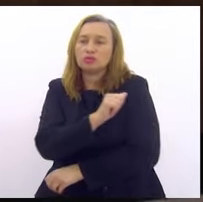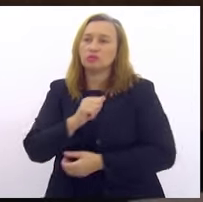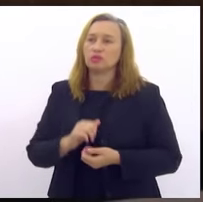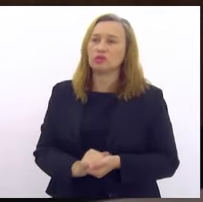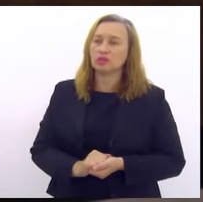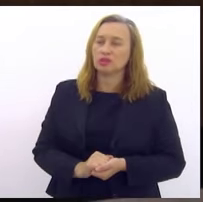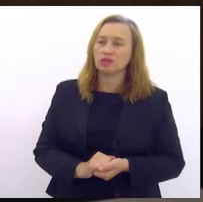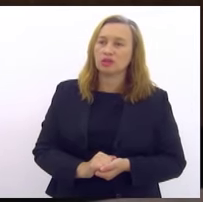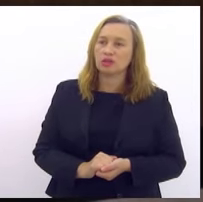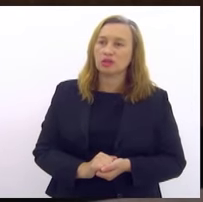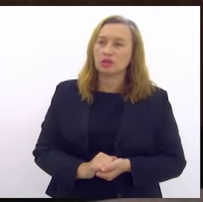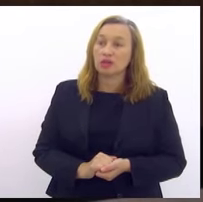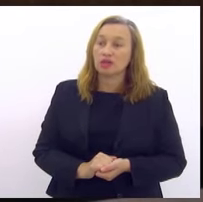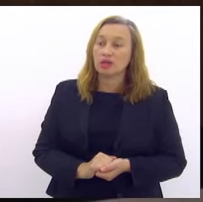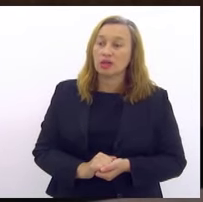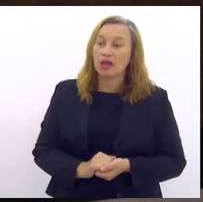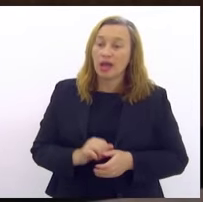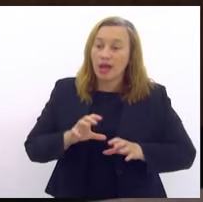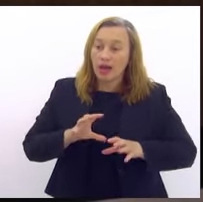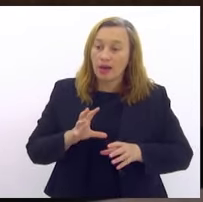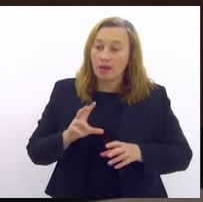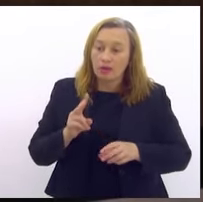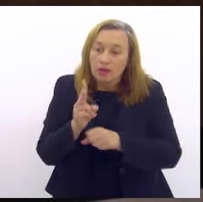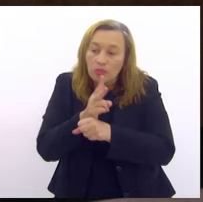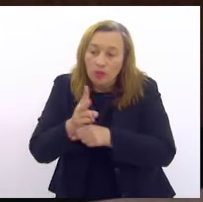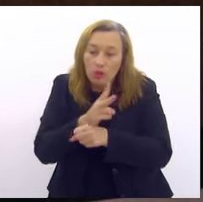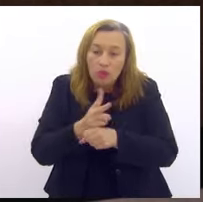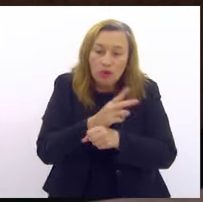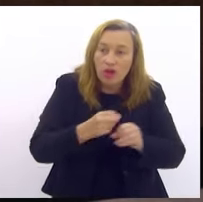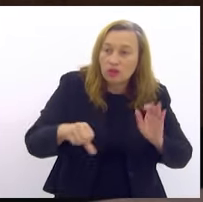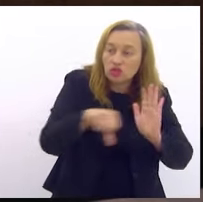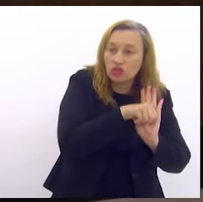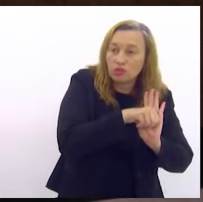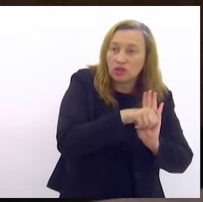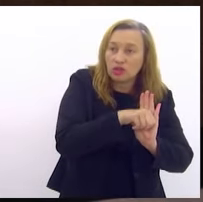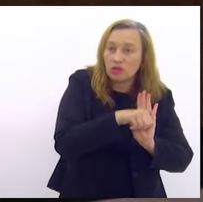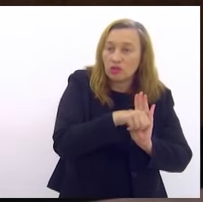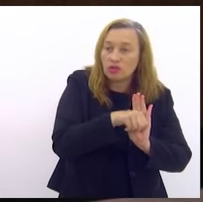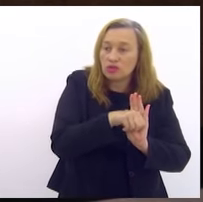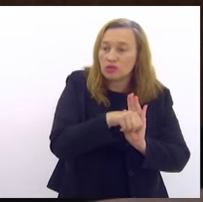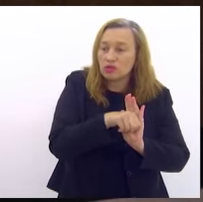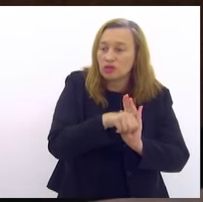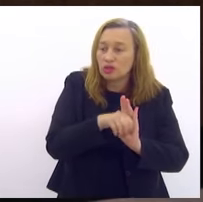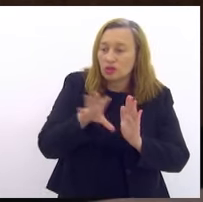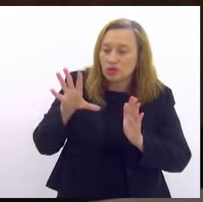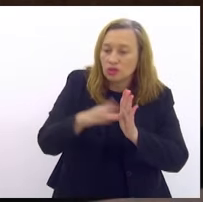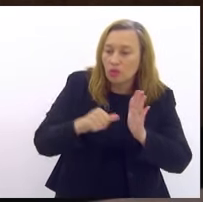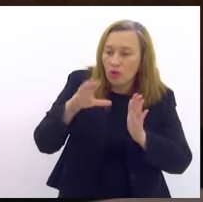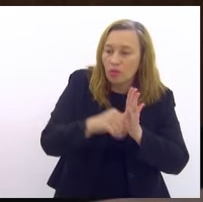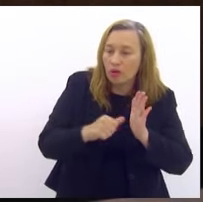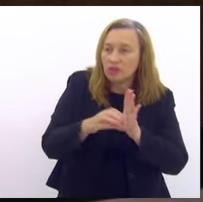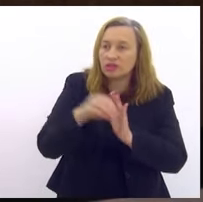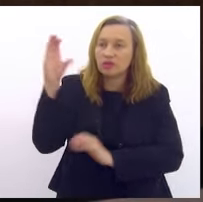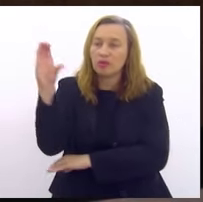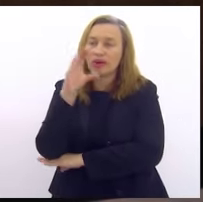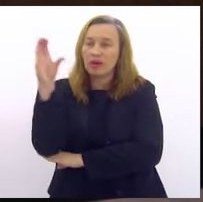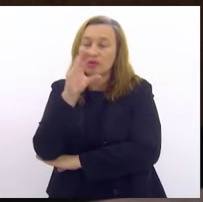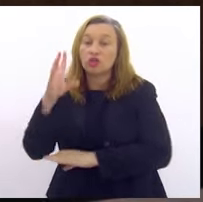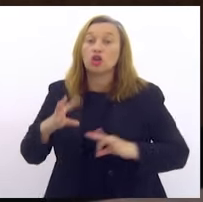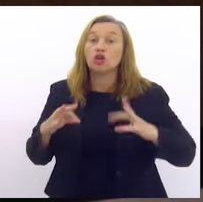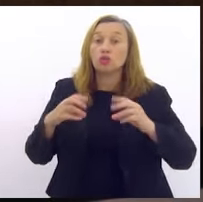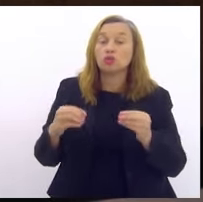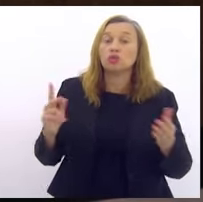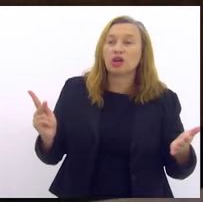caçarem os criminosos que estão cometendo arrastões em Copacabana. De tudo que aconteceu